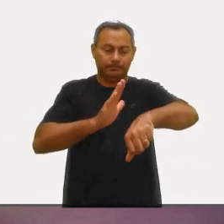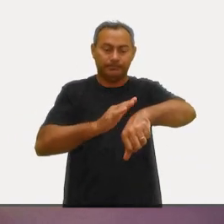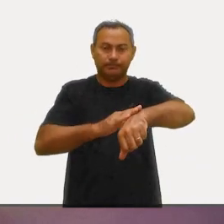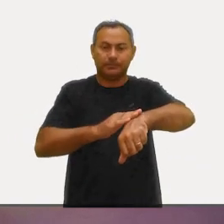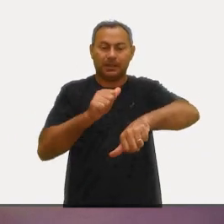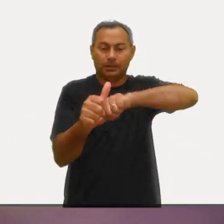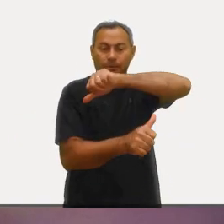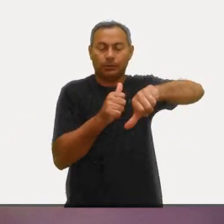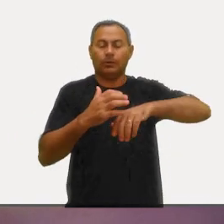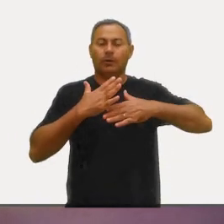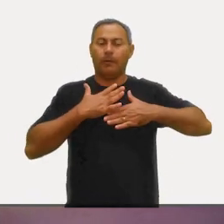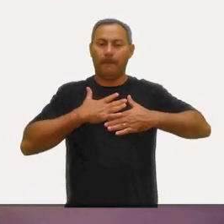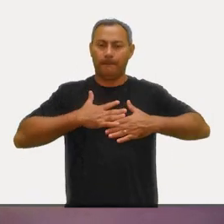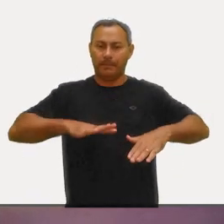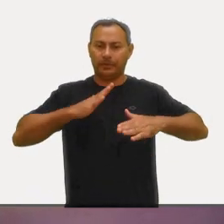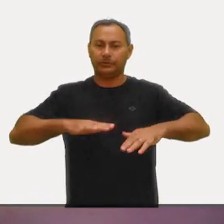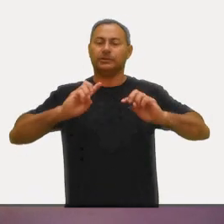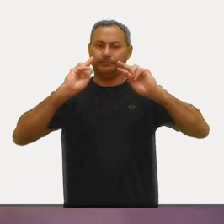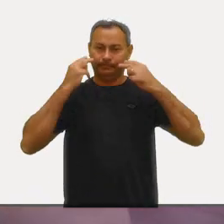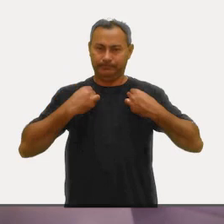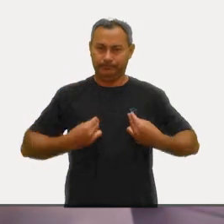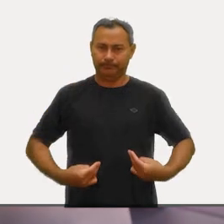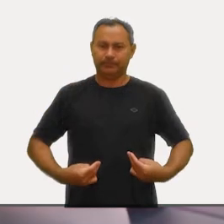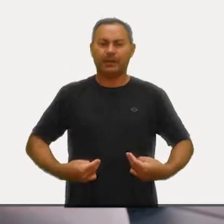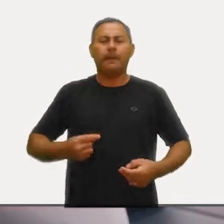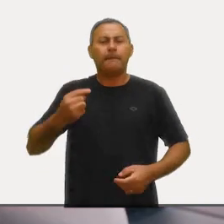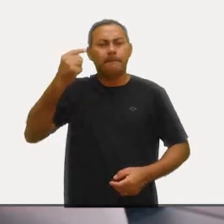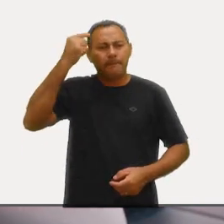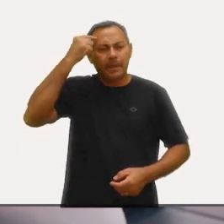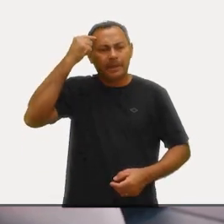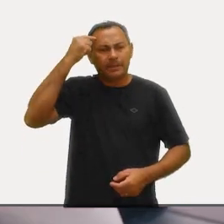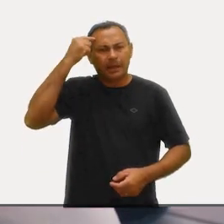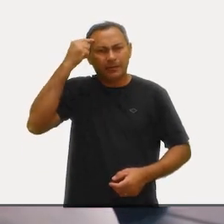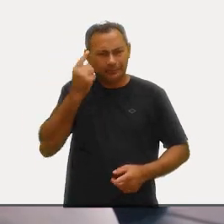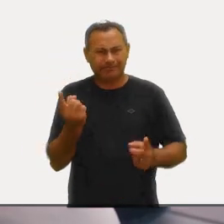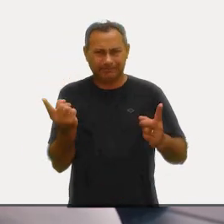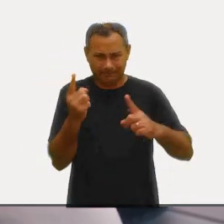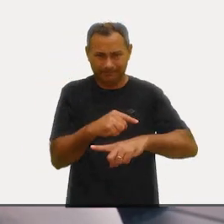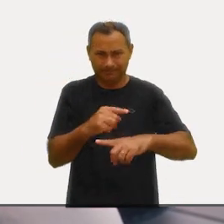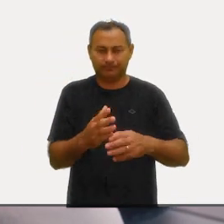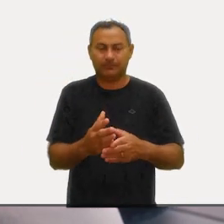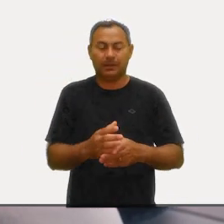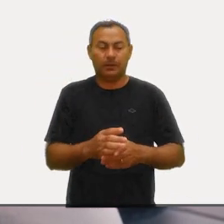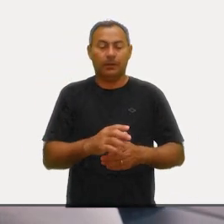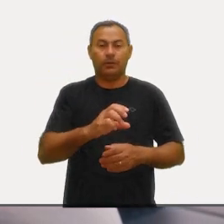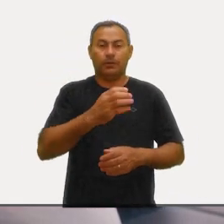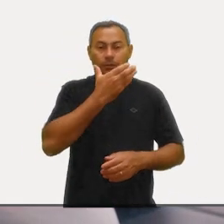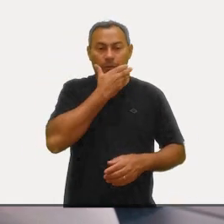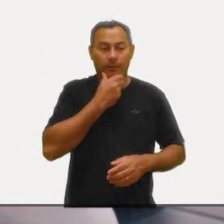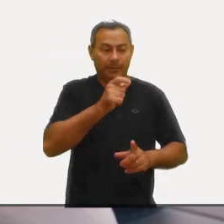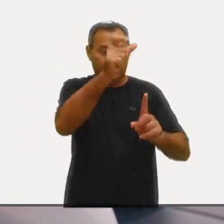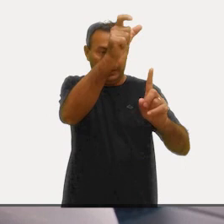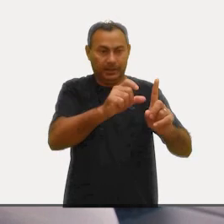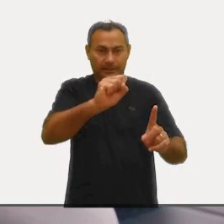Foi naquele momento que ele se tornou manso e humilde. Vocês pensaram aí o contraste? O Saulo